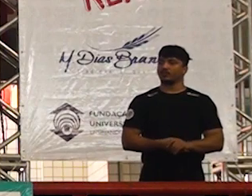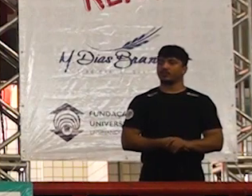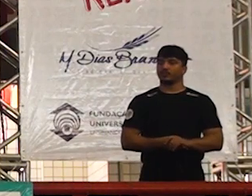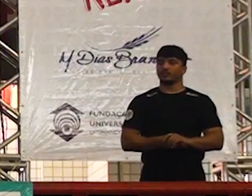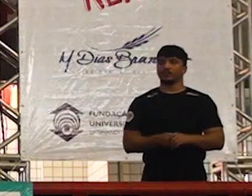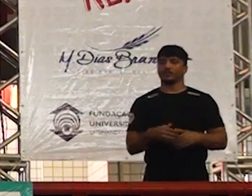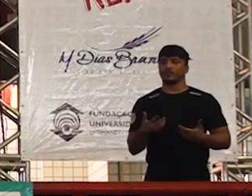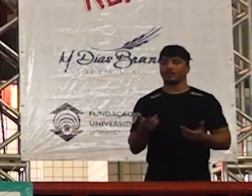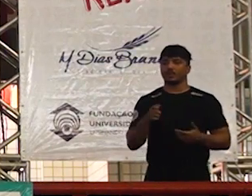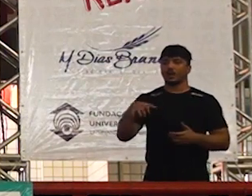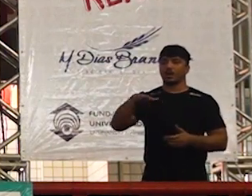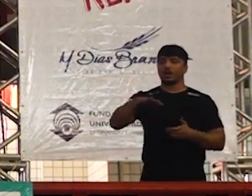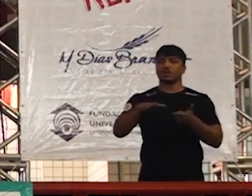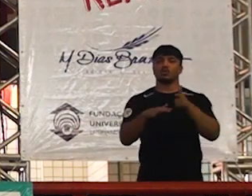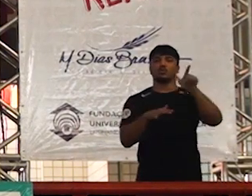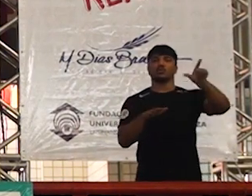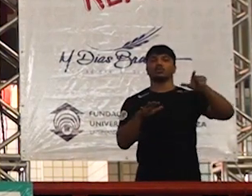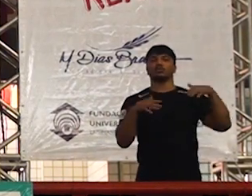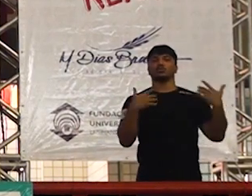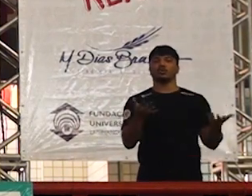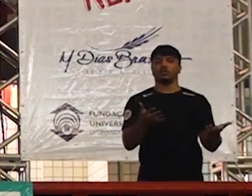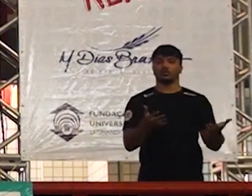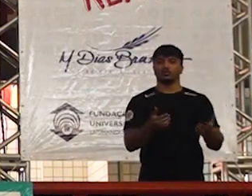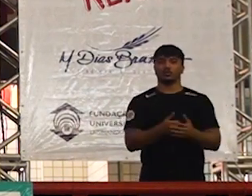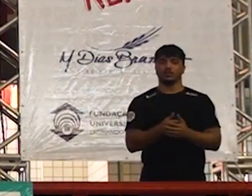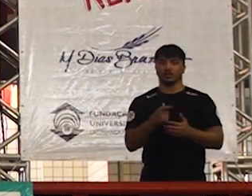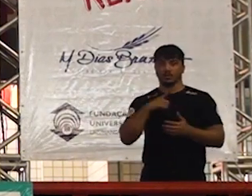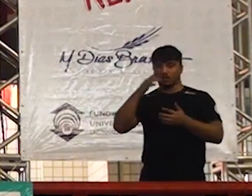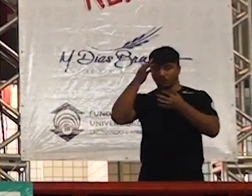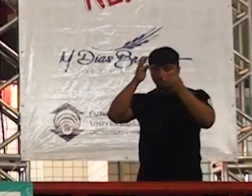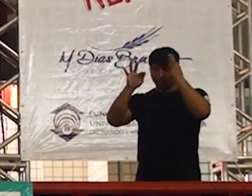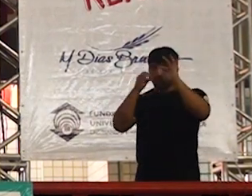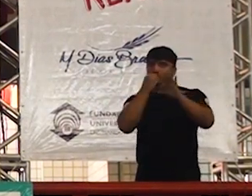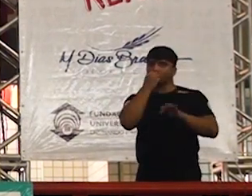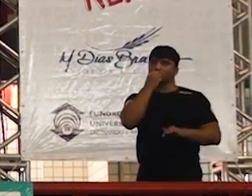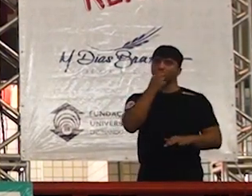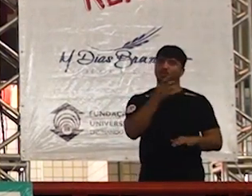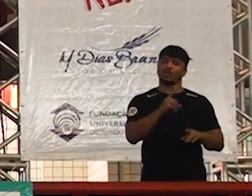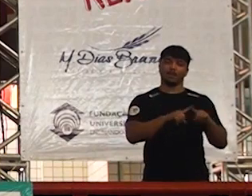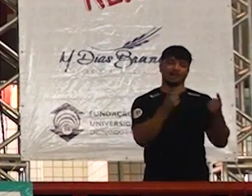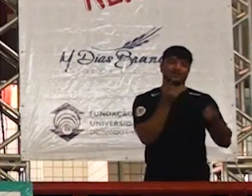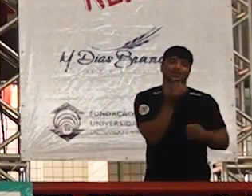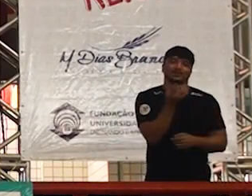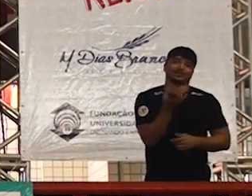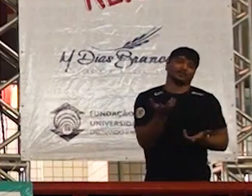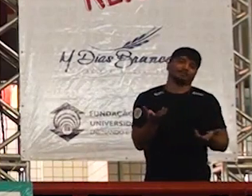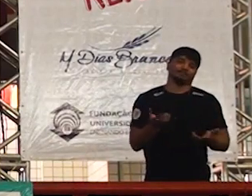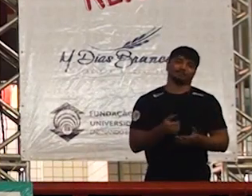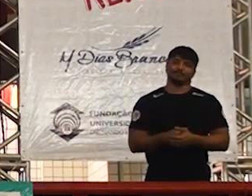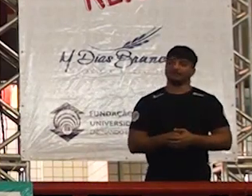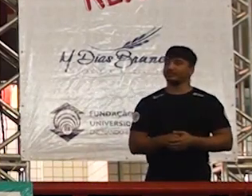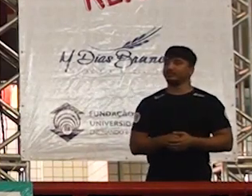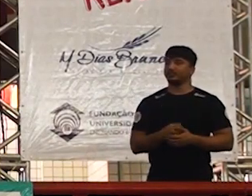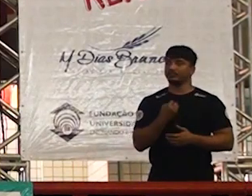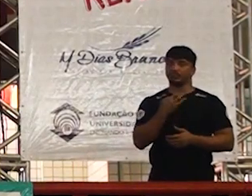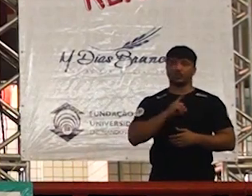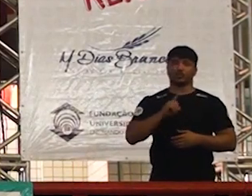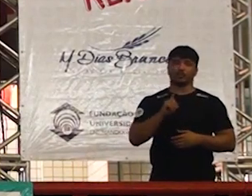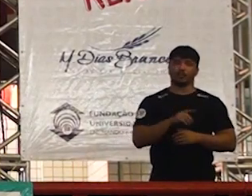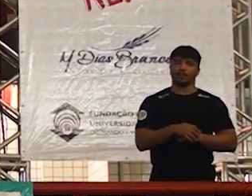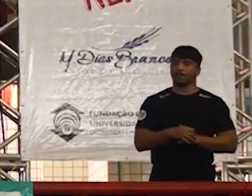Qual é a outra área que vai ter da sua redação? A filosofia é massa, mas ela sozinha não rola